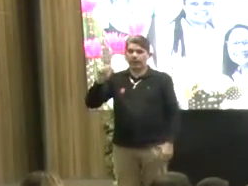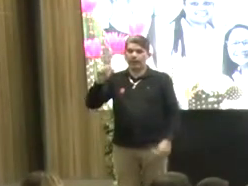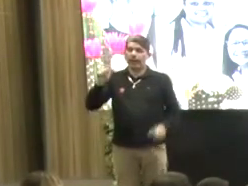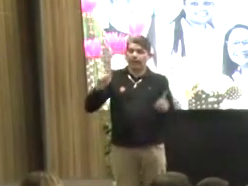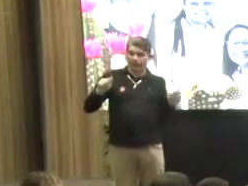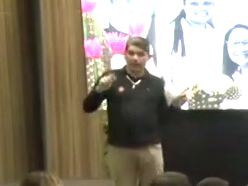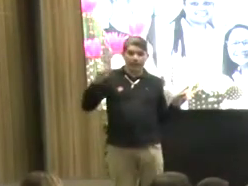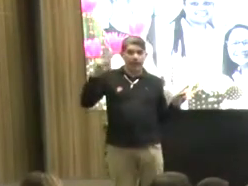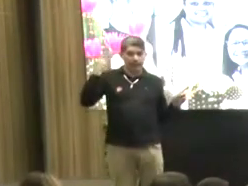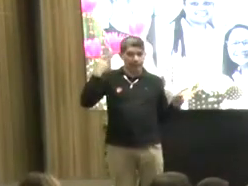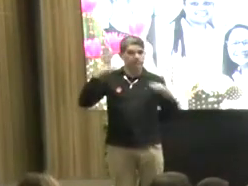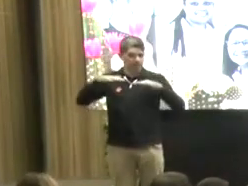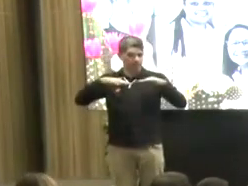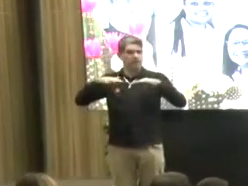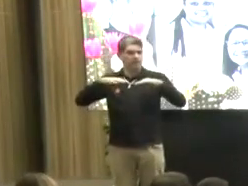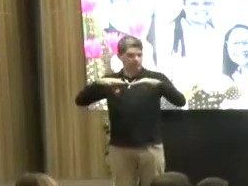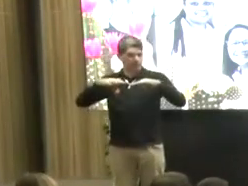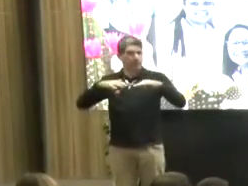li, viu?